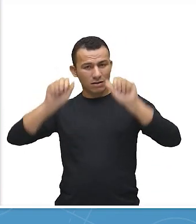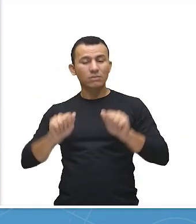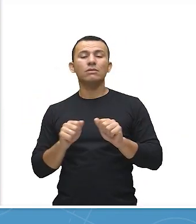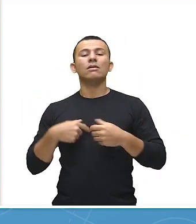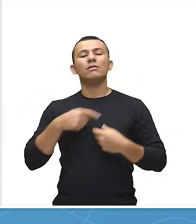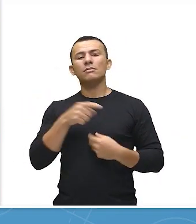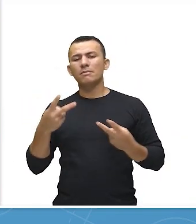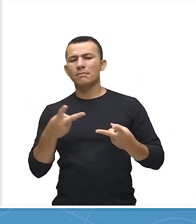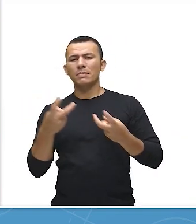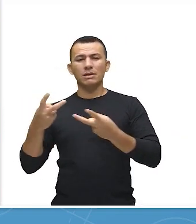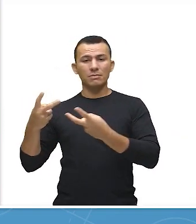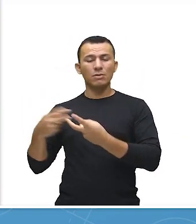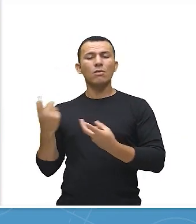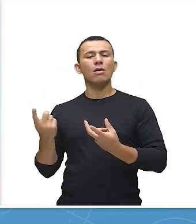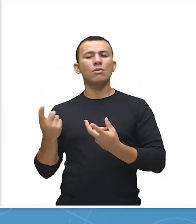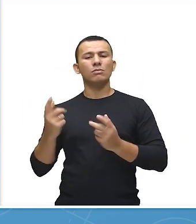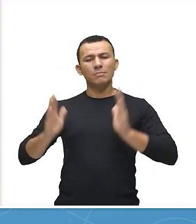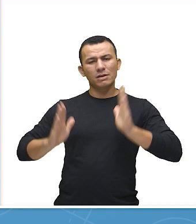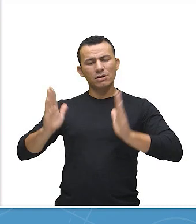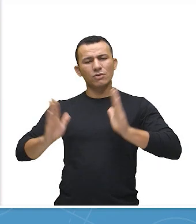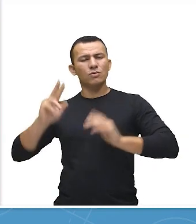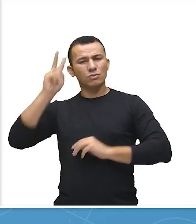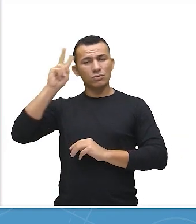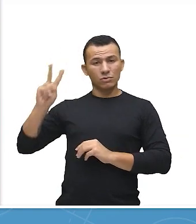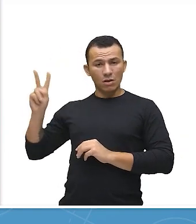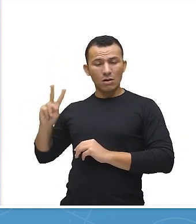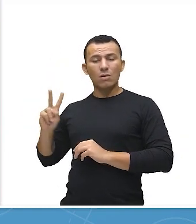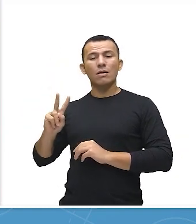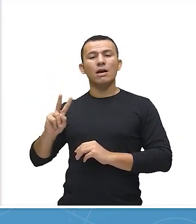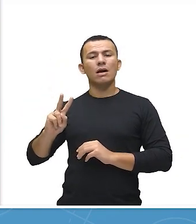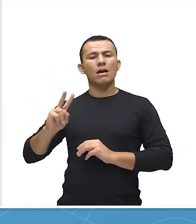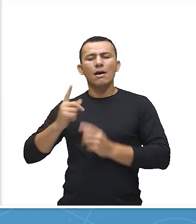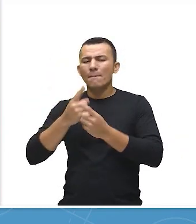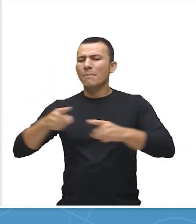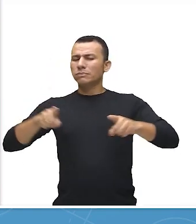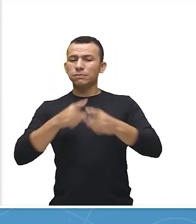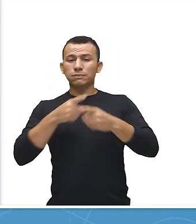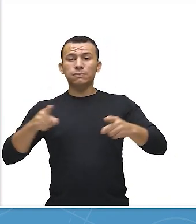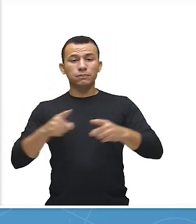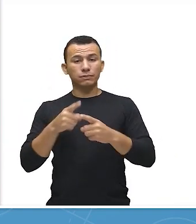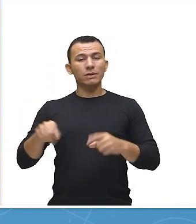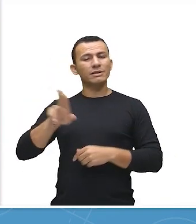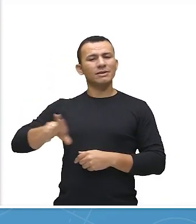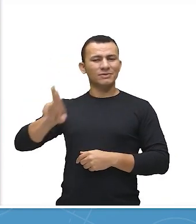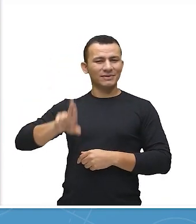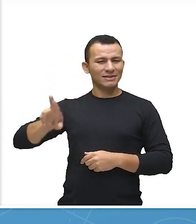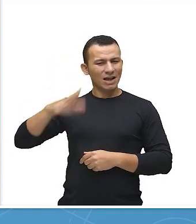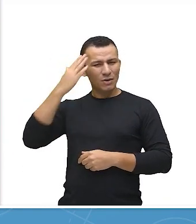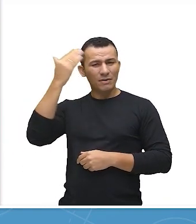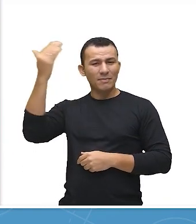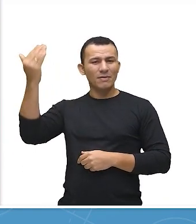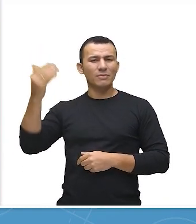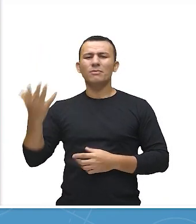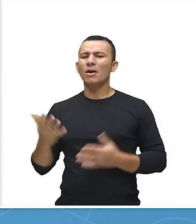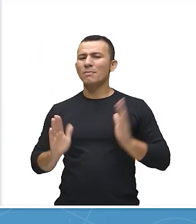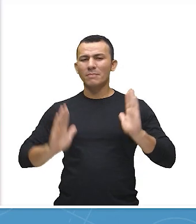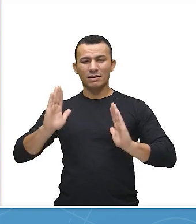de transmissão oral fazem parte do repertório mais usado e nós tínhamos 4 alternativas. Alternativa